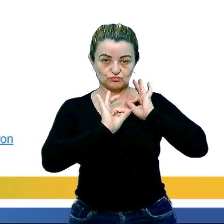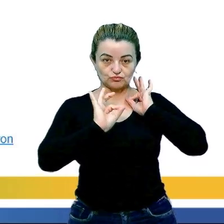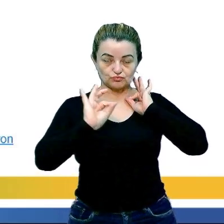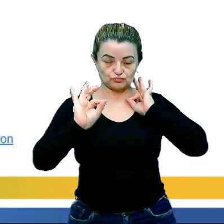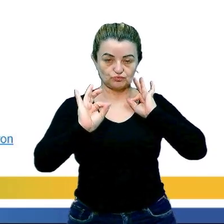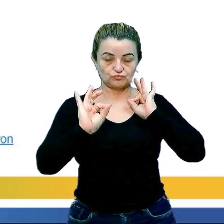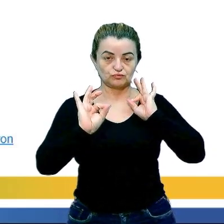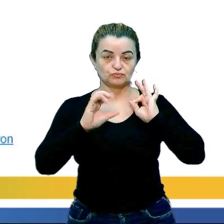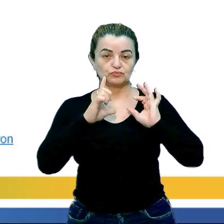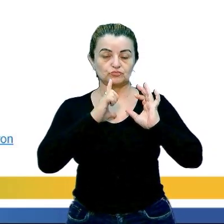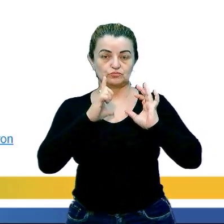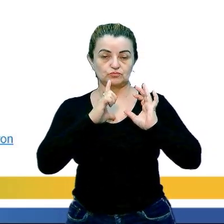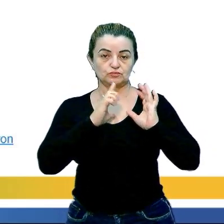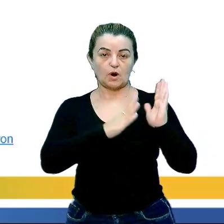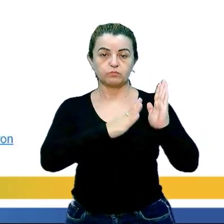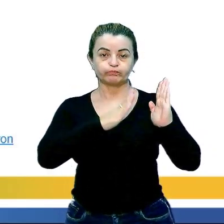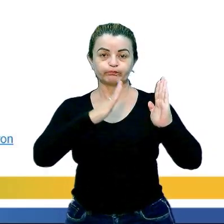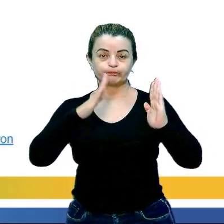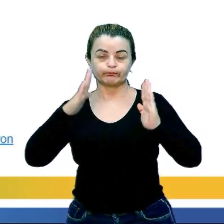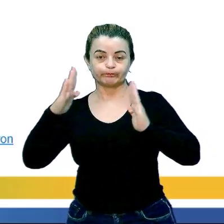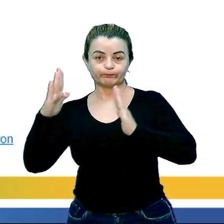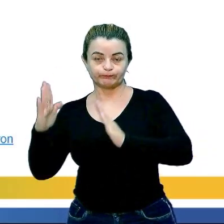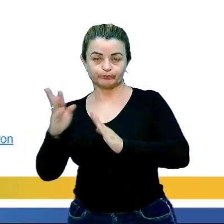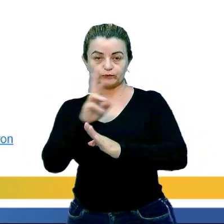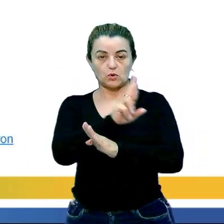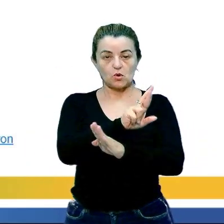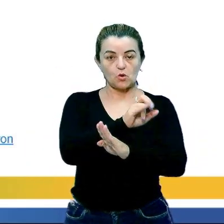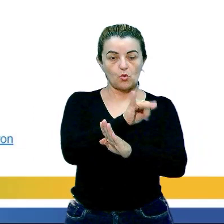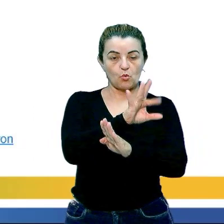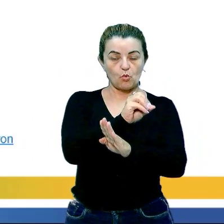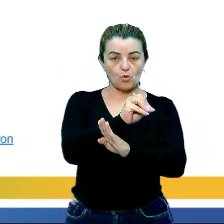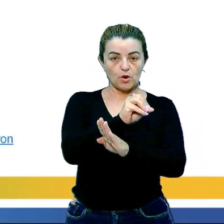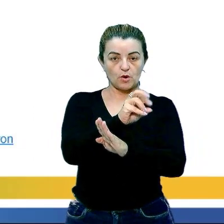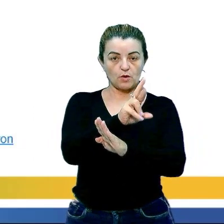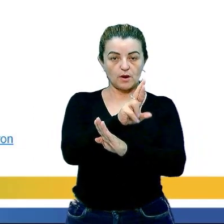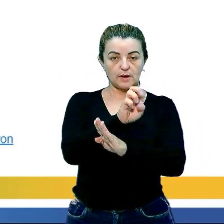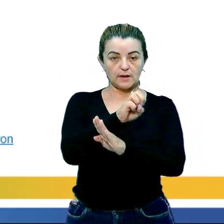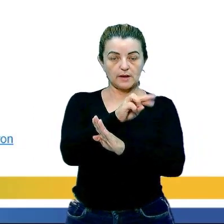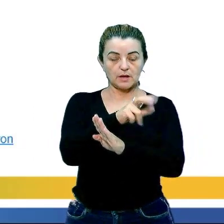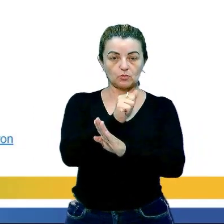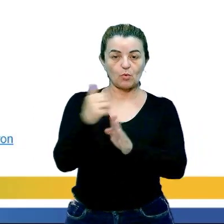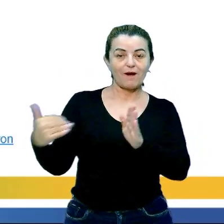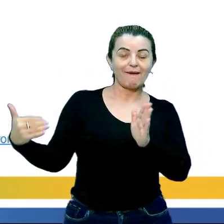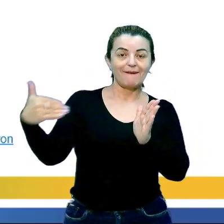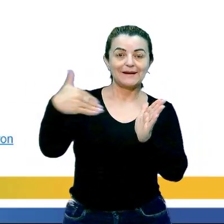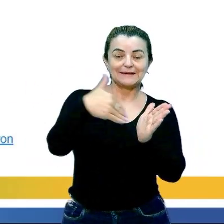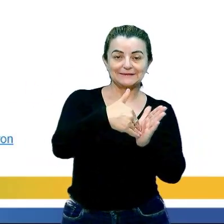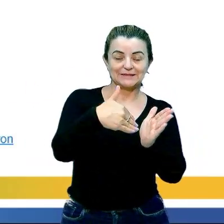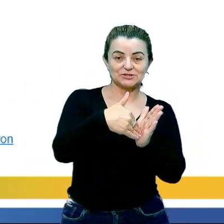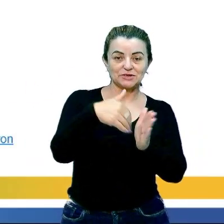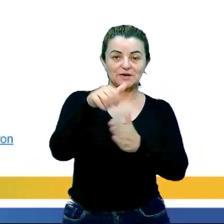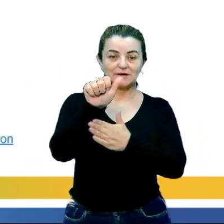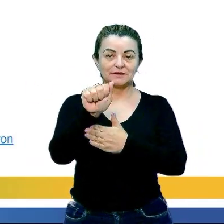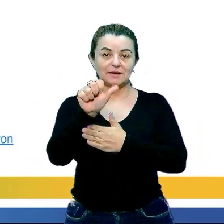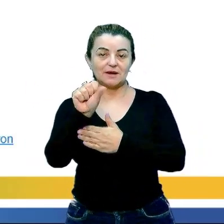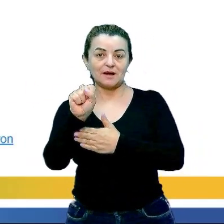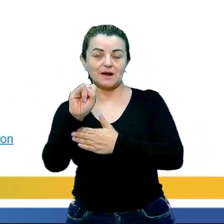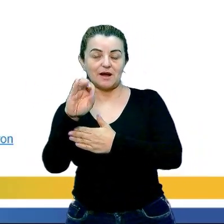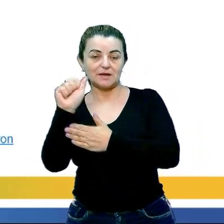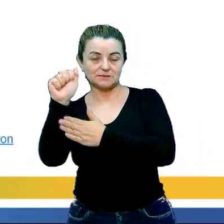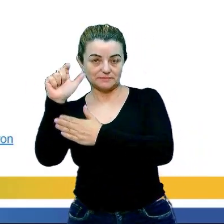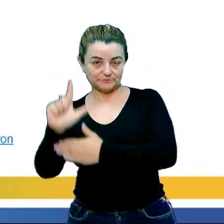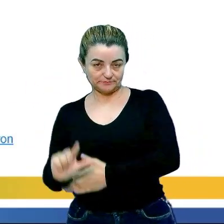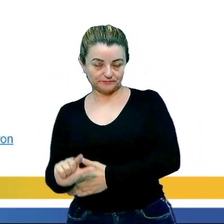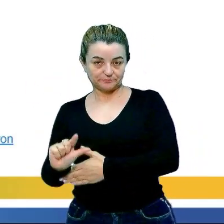estendia, né, esse território do Rio Reno, né, para o Egito, até chegar na Ásia Menor. Né?